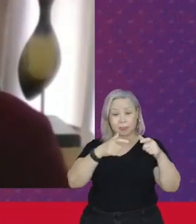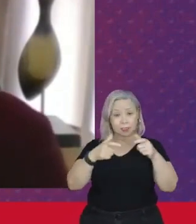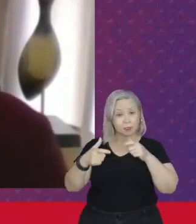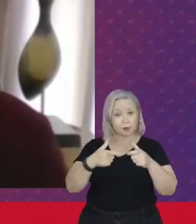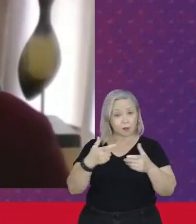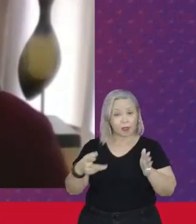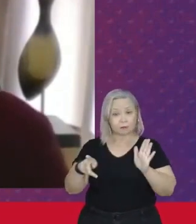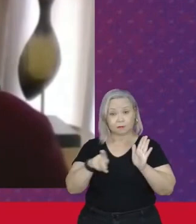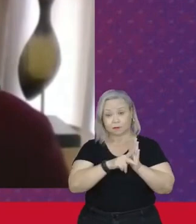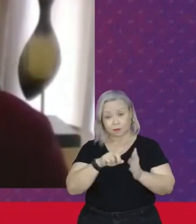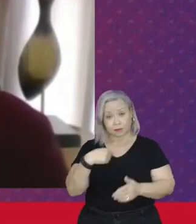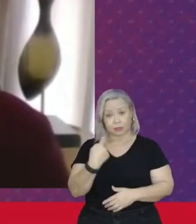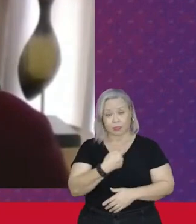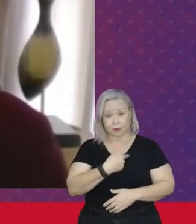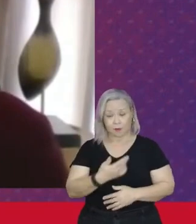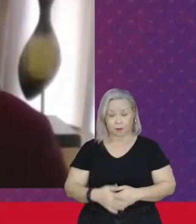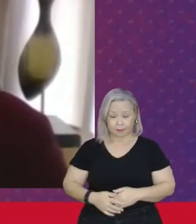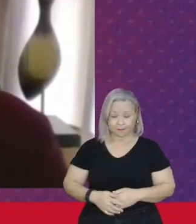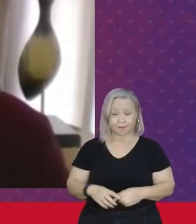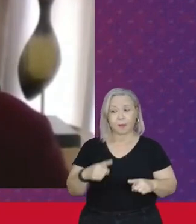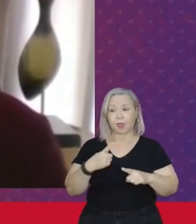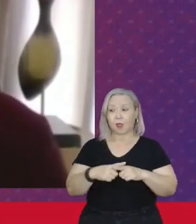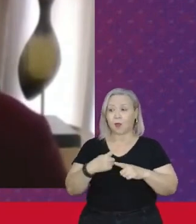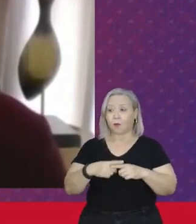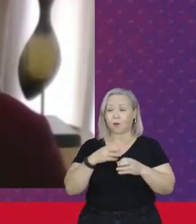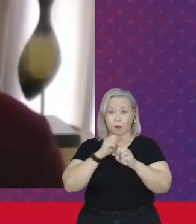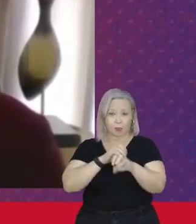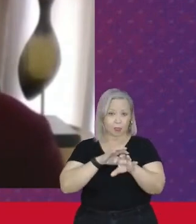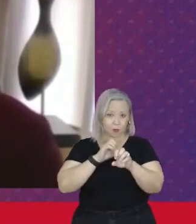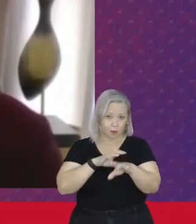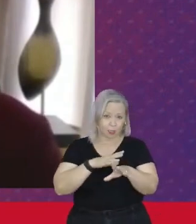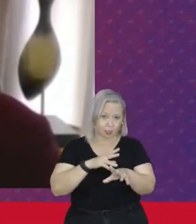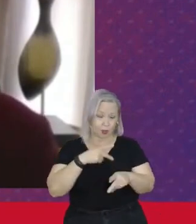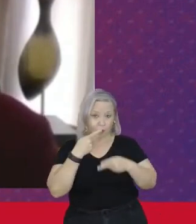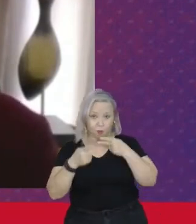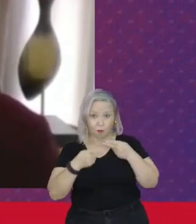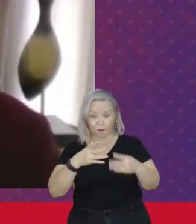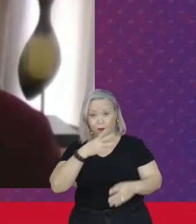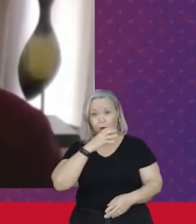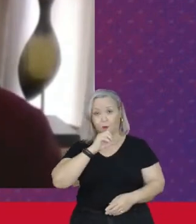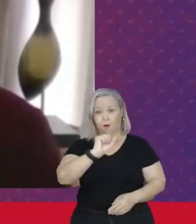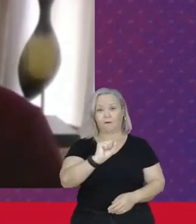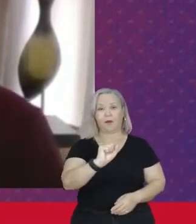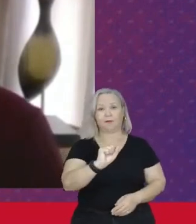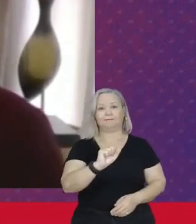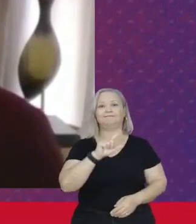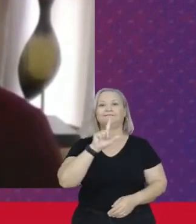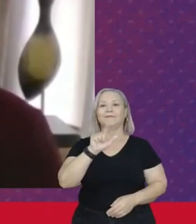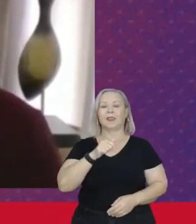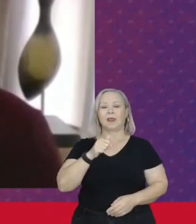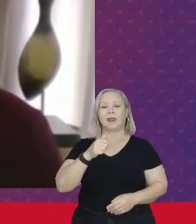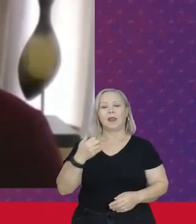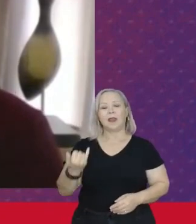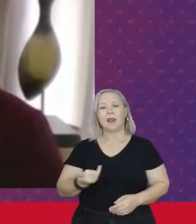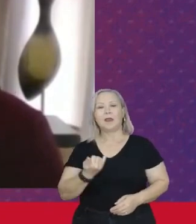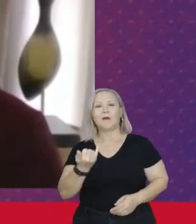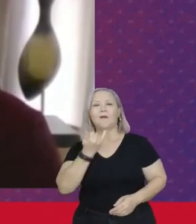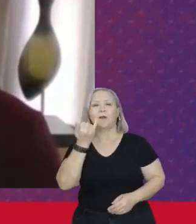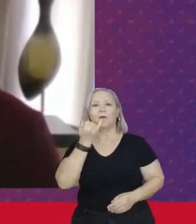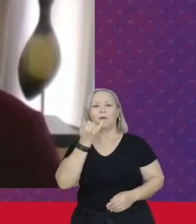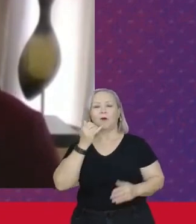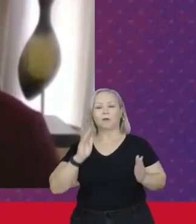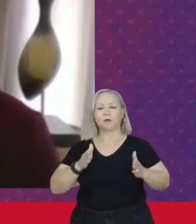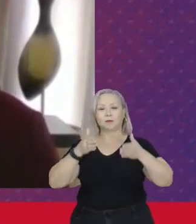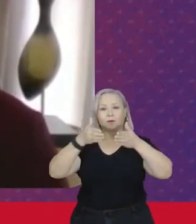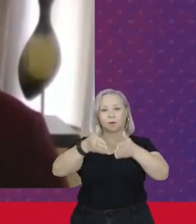nosso. Primeiro porque a educação, como diz Paulo Freire, é um importante vetor